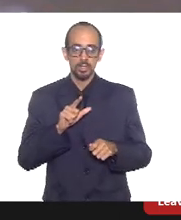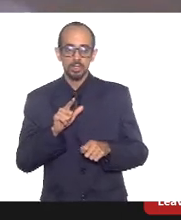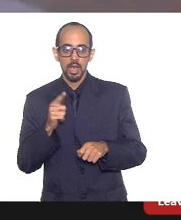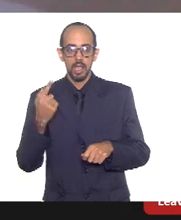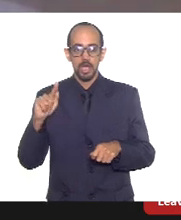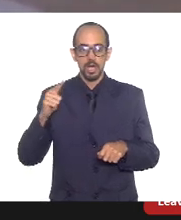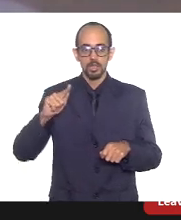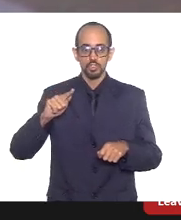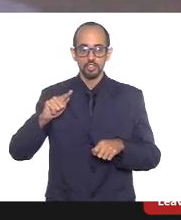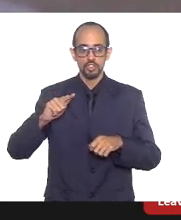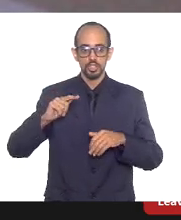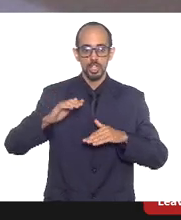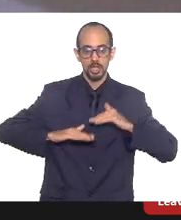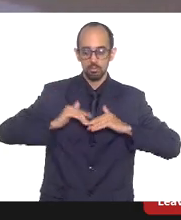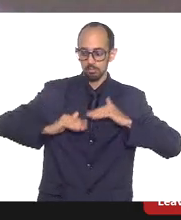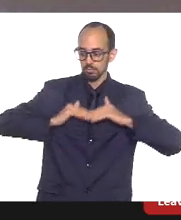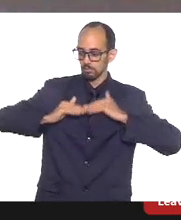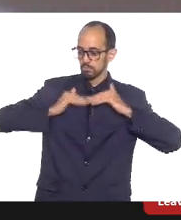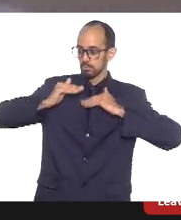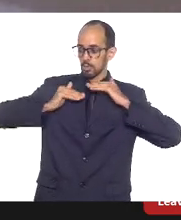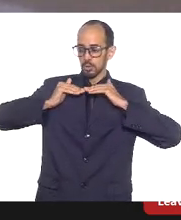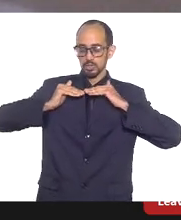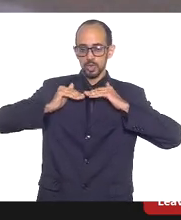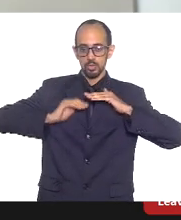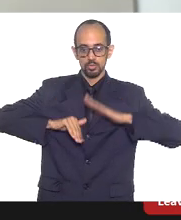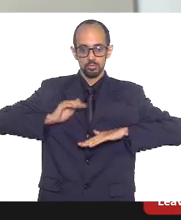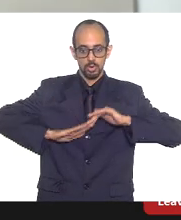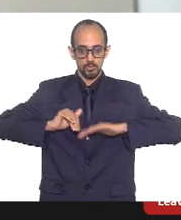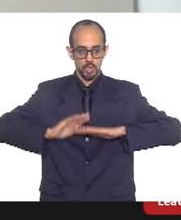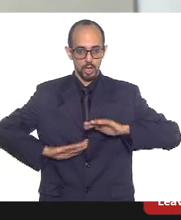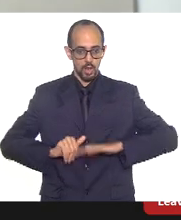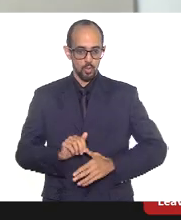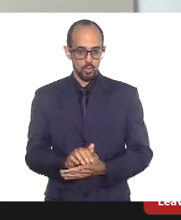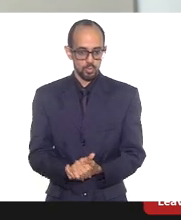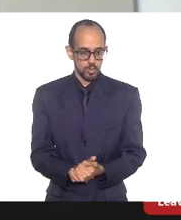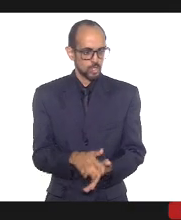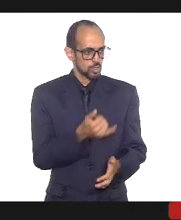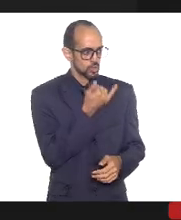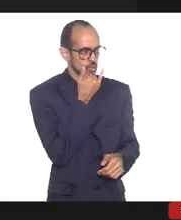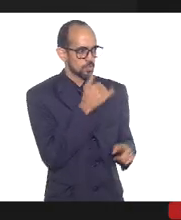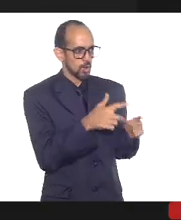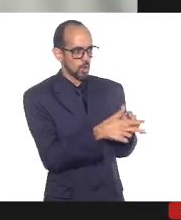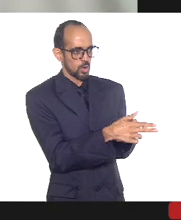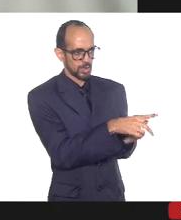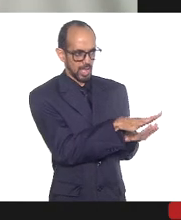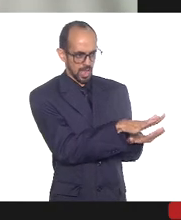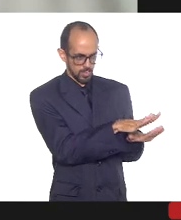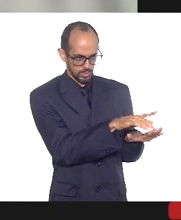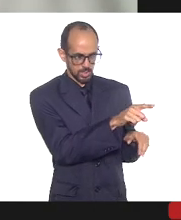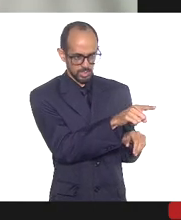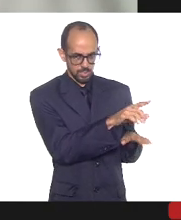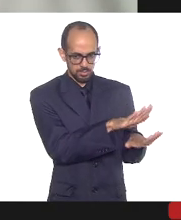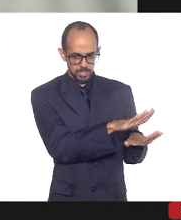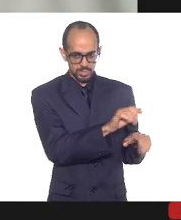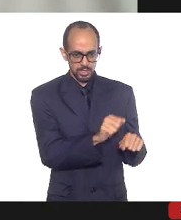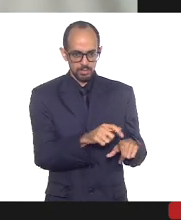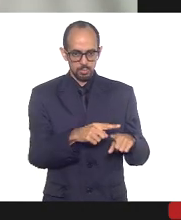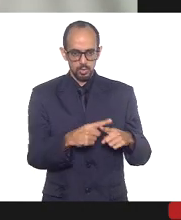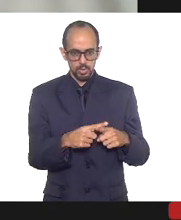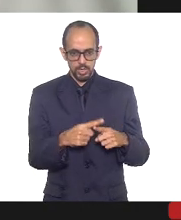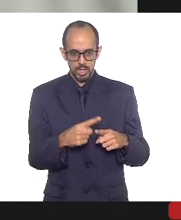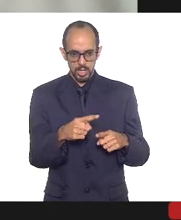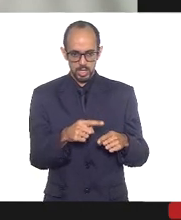seu plano de carreira e que muitas vezes não vem. Me corrija. Não, desculpa te interromper. Quando eu tenho cobrado isso da